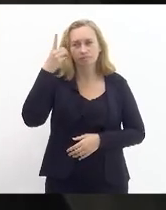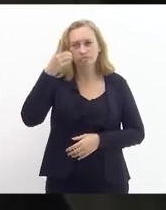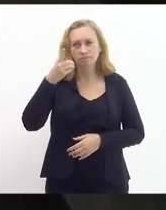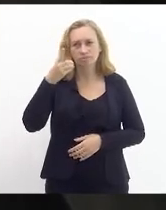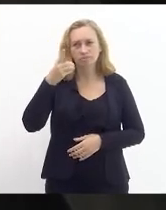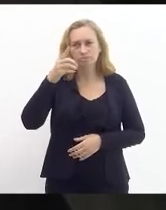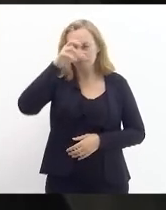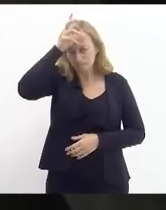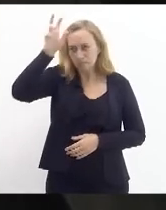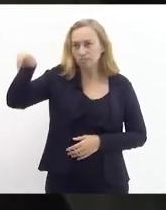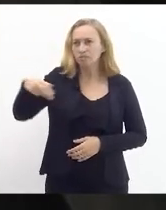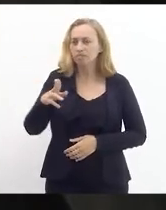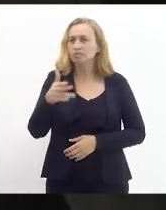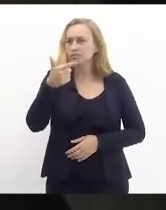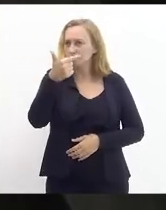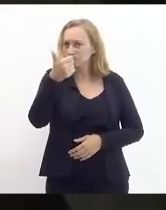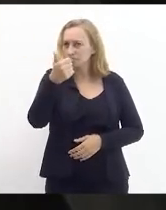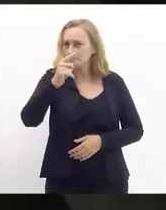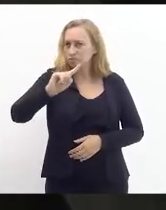12.000